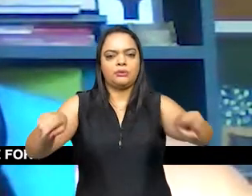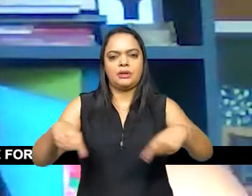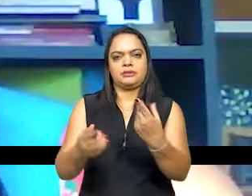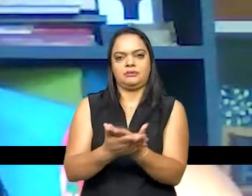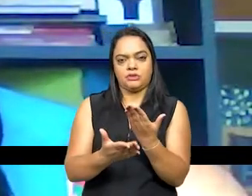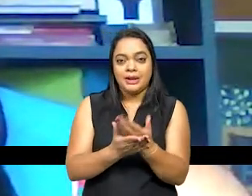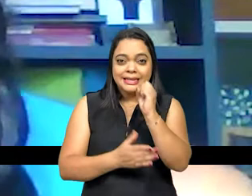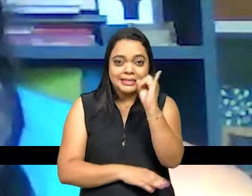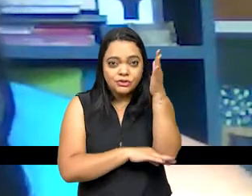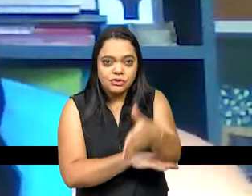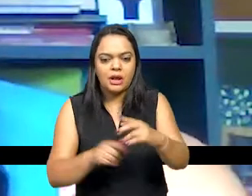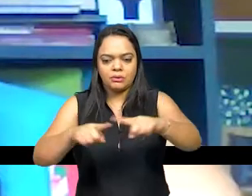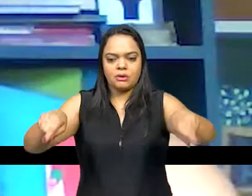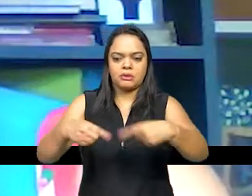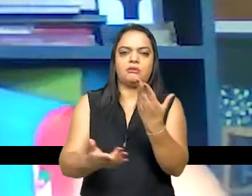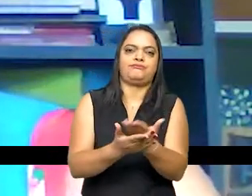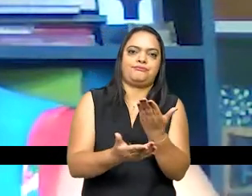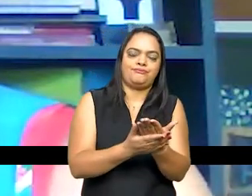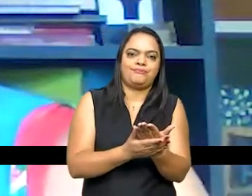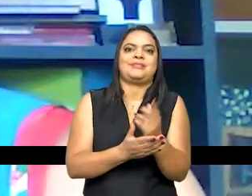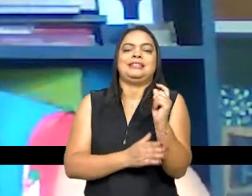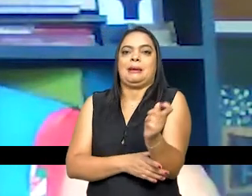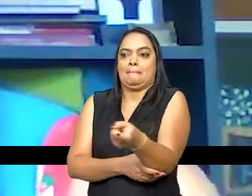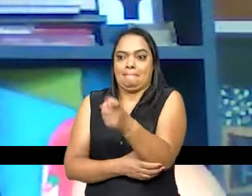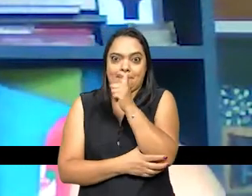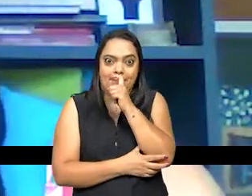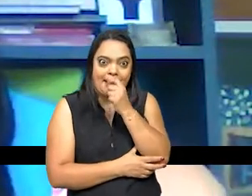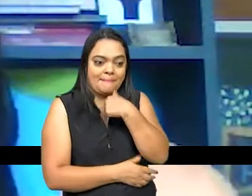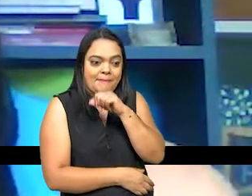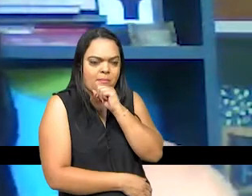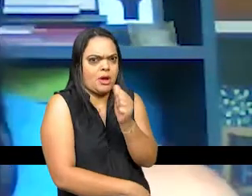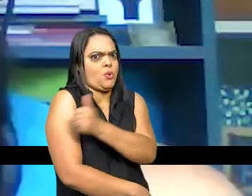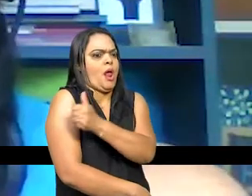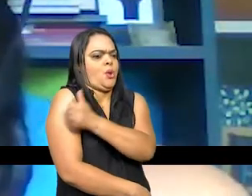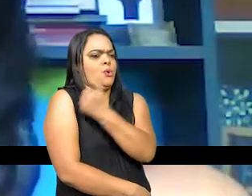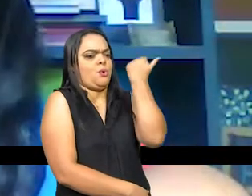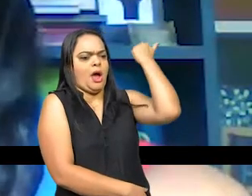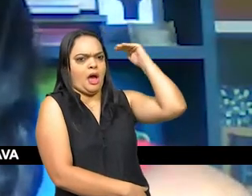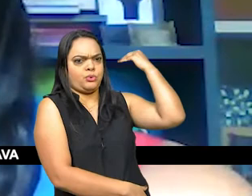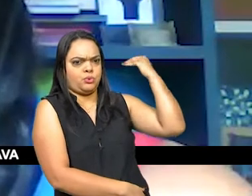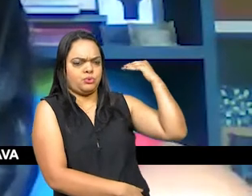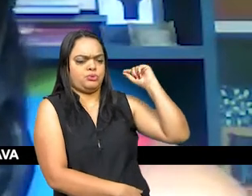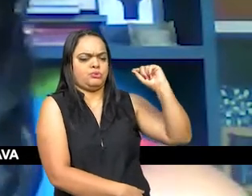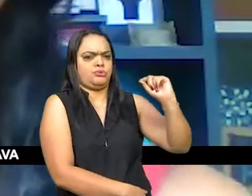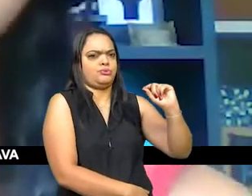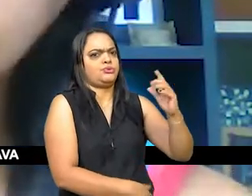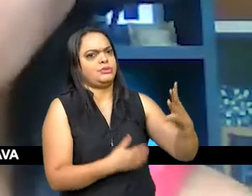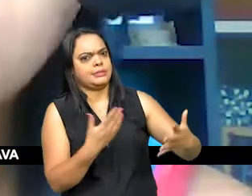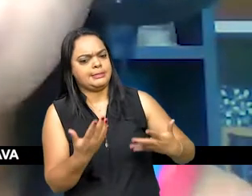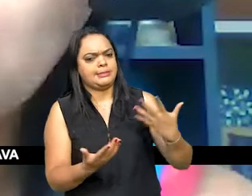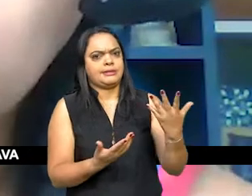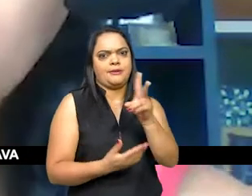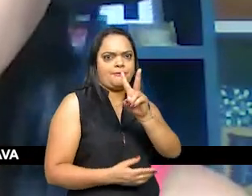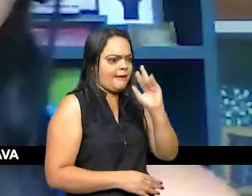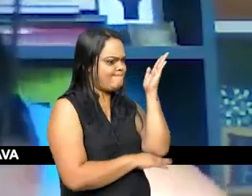se ele for primeiro na sala de aula, vai chegar no pai, esse pai, essa mãe, enfim, esse adulto, né, responsável, adulto de referência, vai despencar